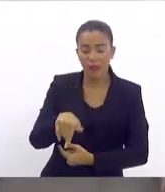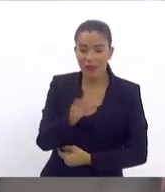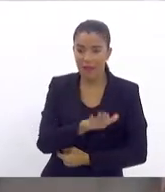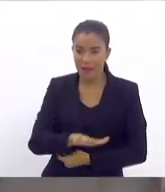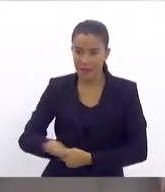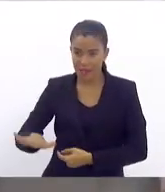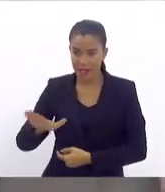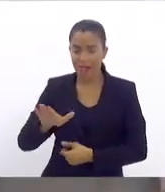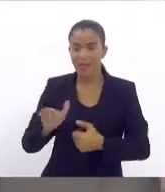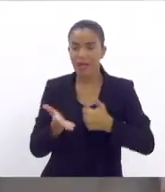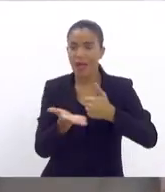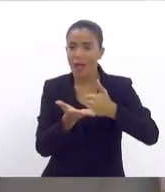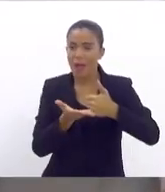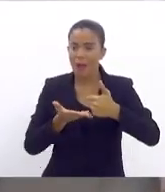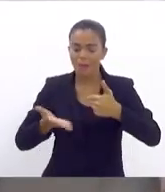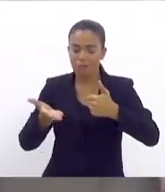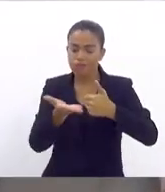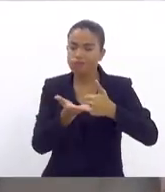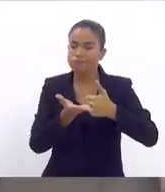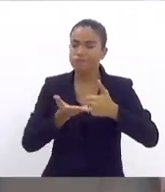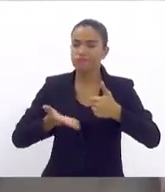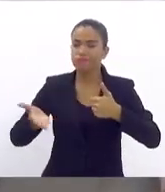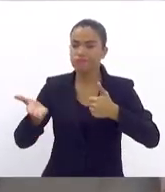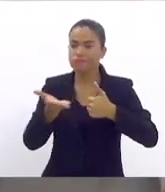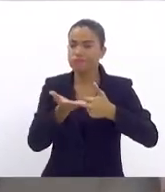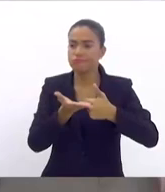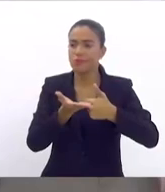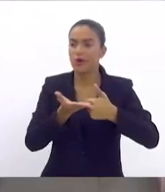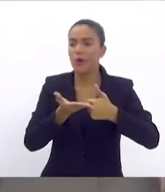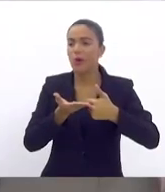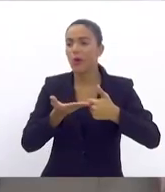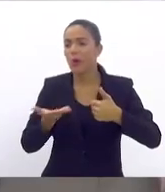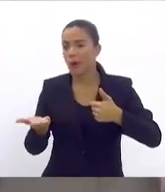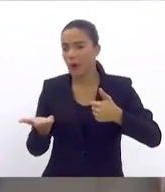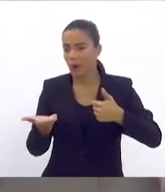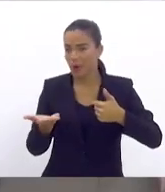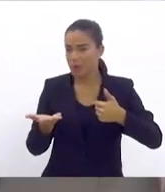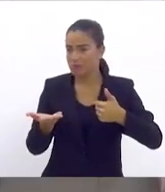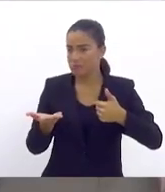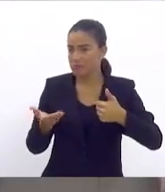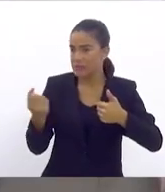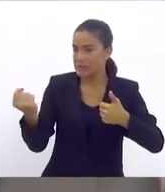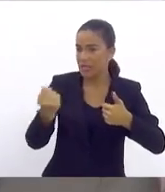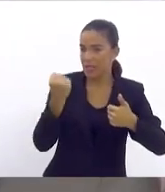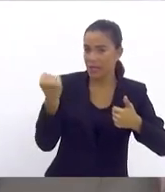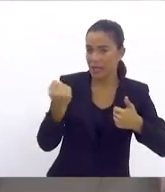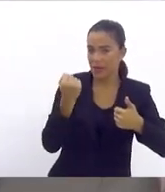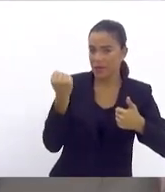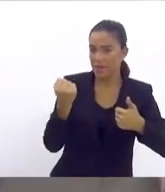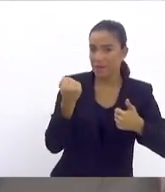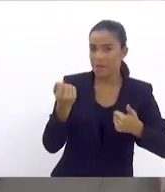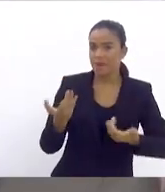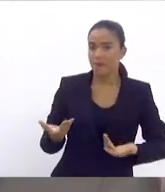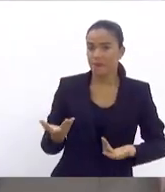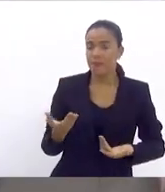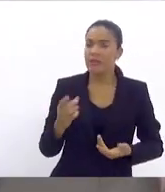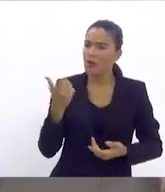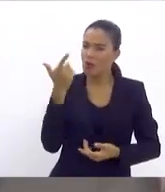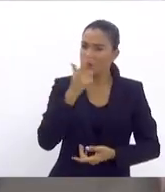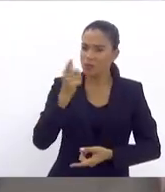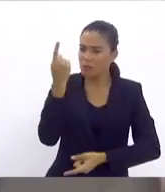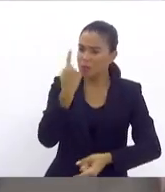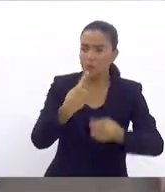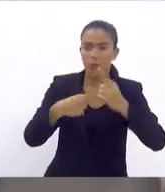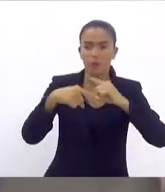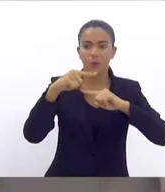um autismo leve, moderado, se é severo. Então, se a gente conseguiu avançar